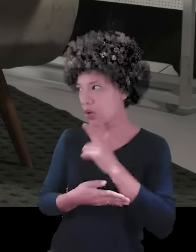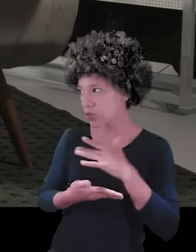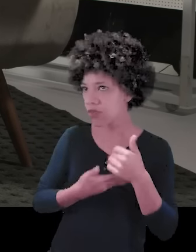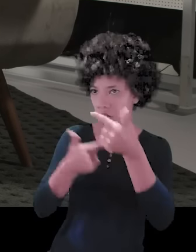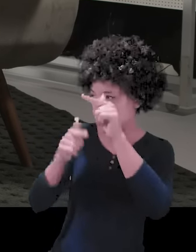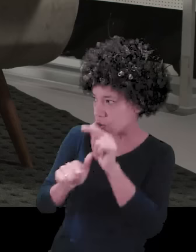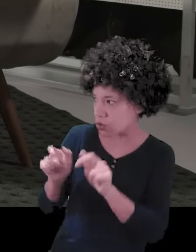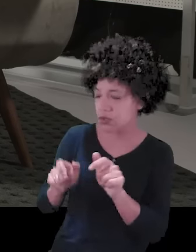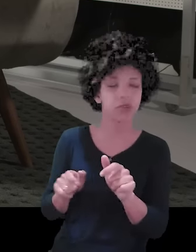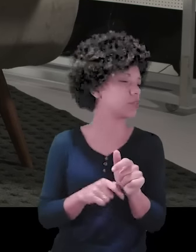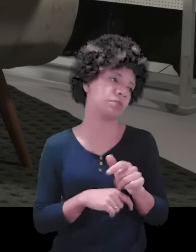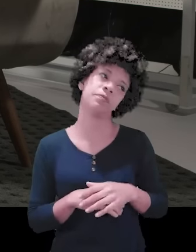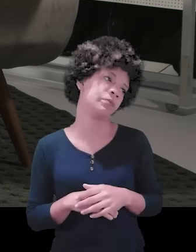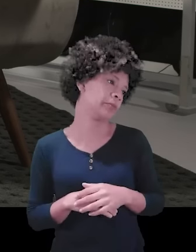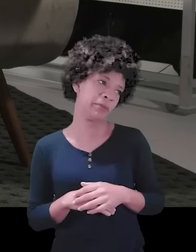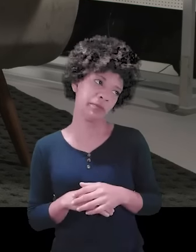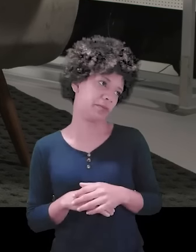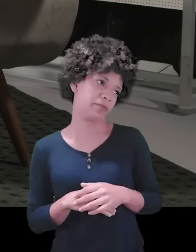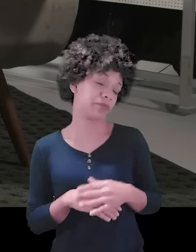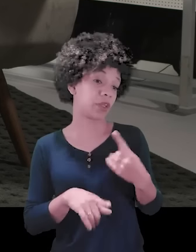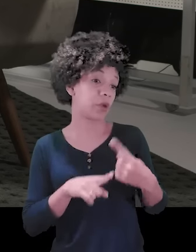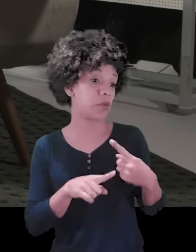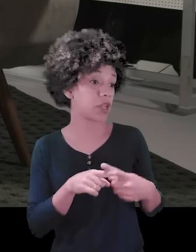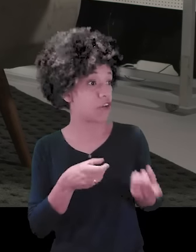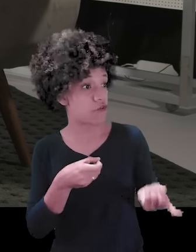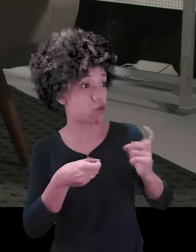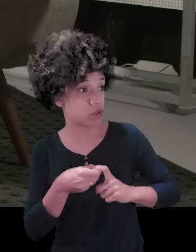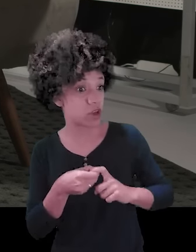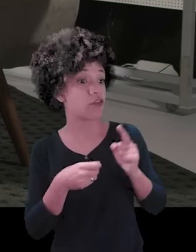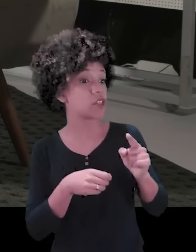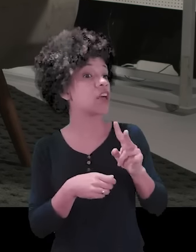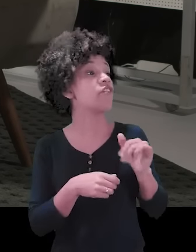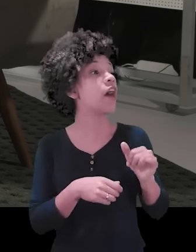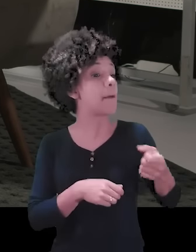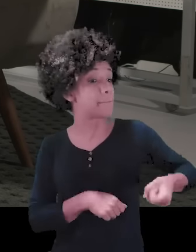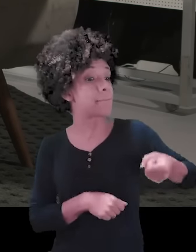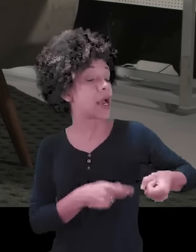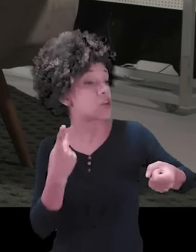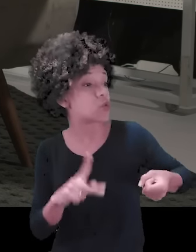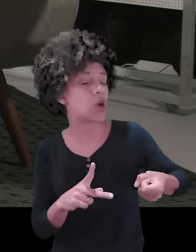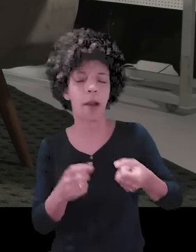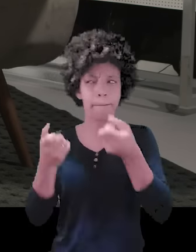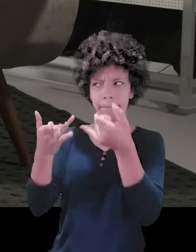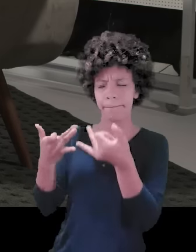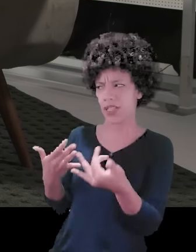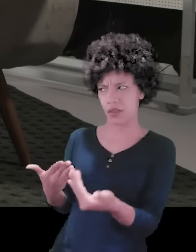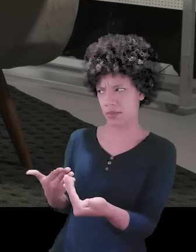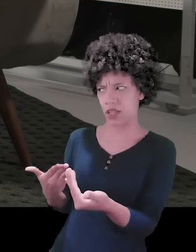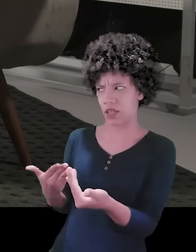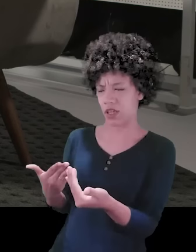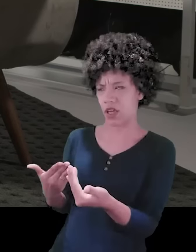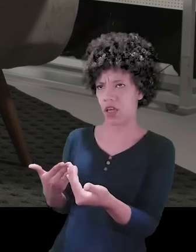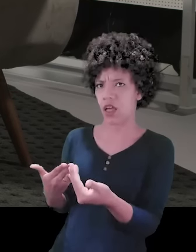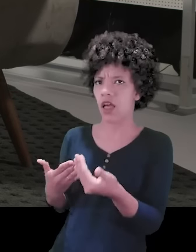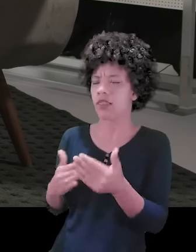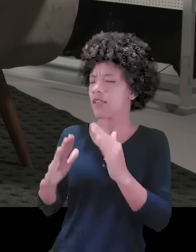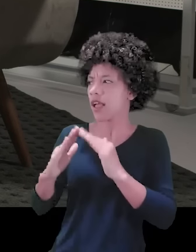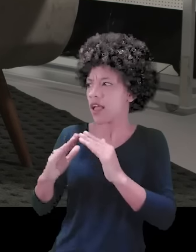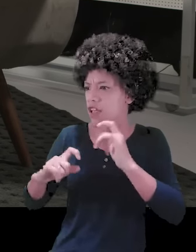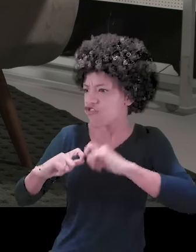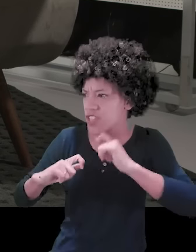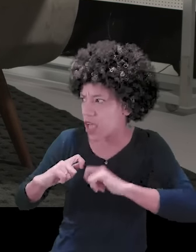vida das outras pessoas que levaram ela de volta sim ao você vai lá pegar tua mala Então essa coisa dessa coisa da